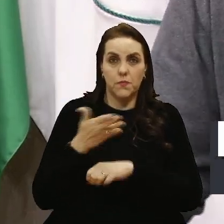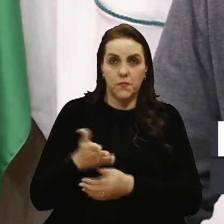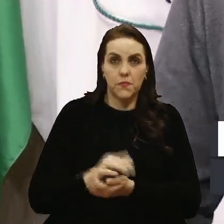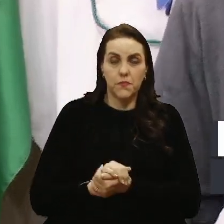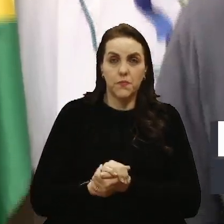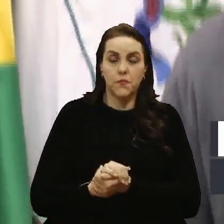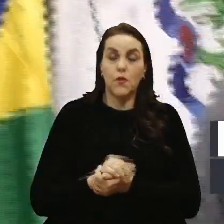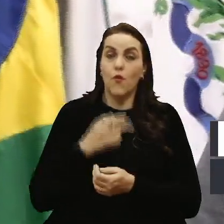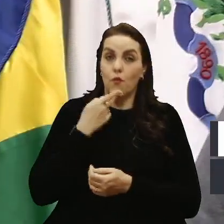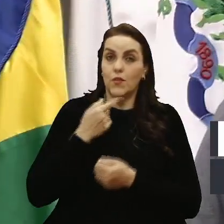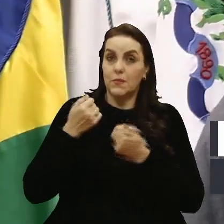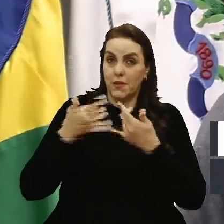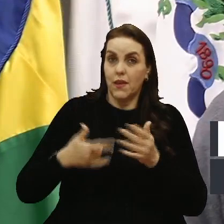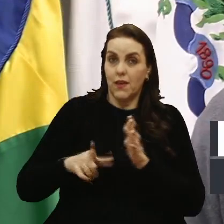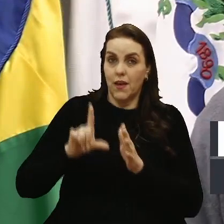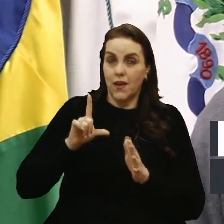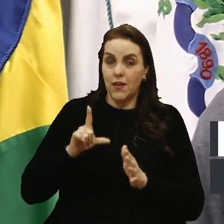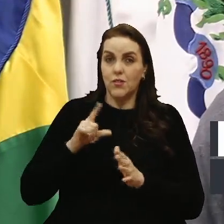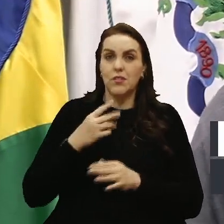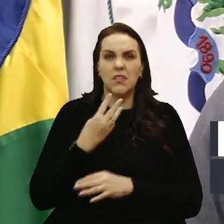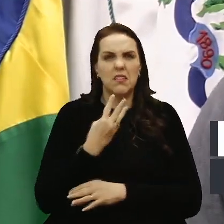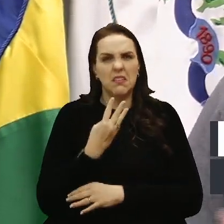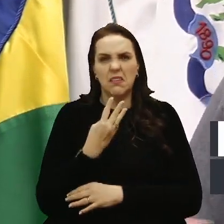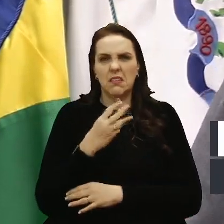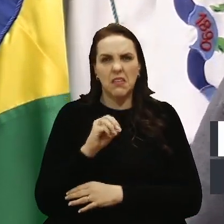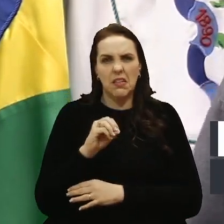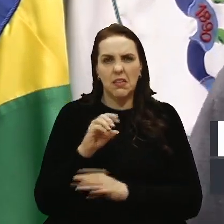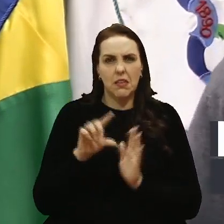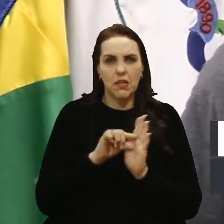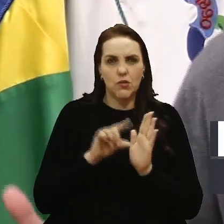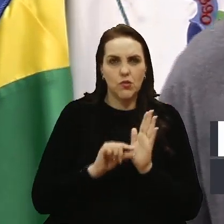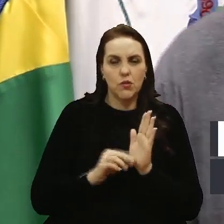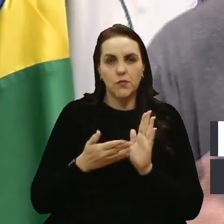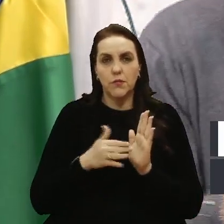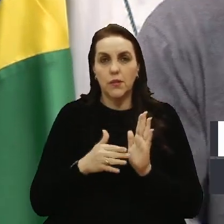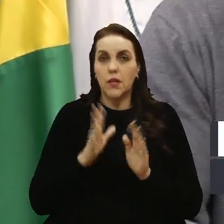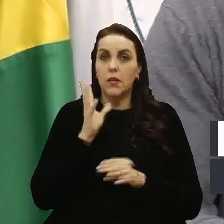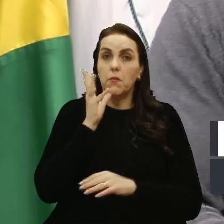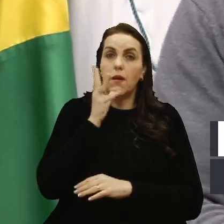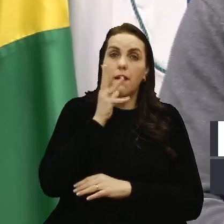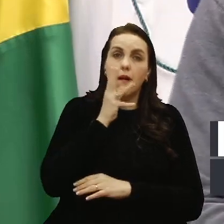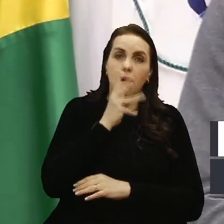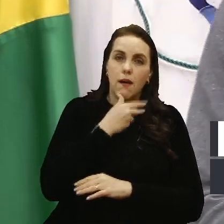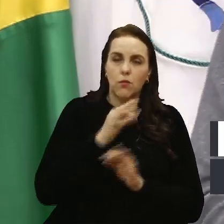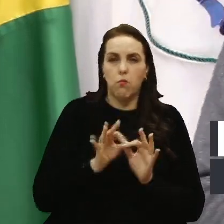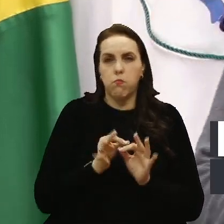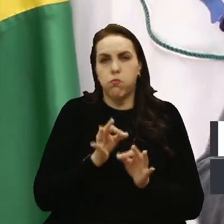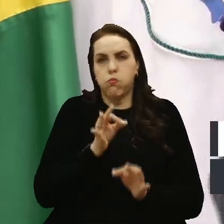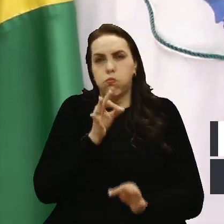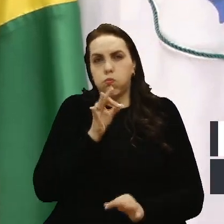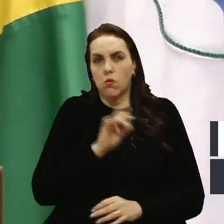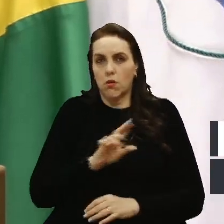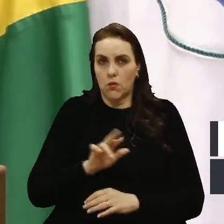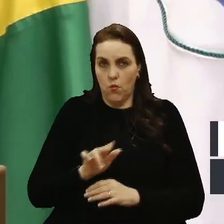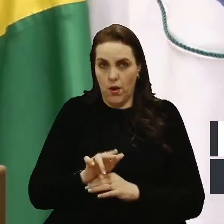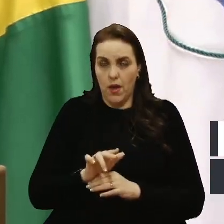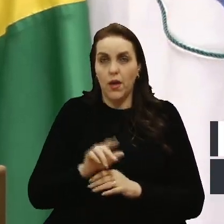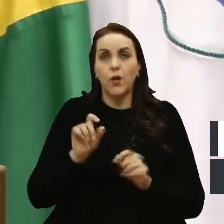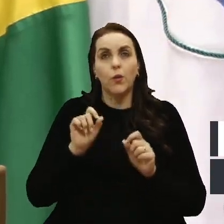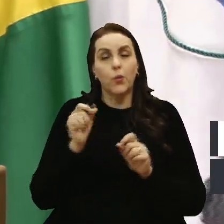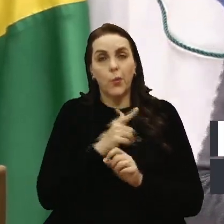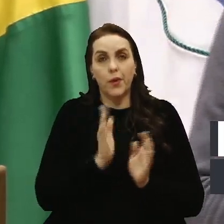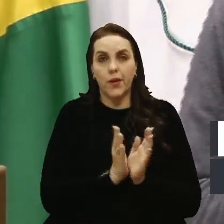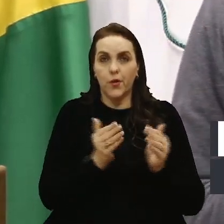como eu disse antes, são 30 e poucos artigos, não vai demorar, não vai ser tão longa quanto a